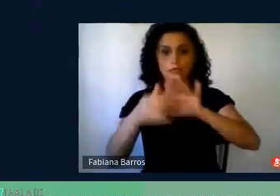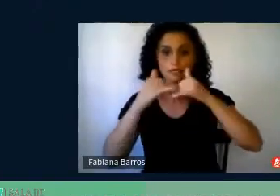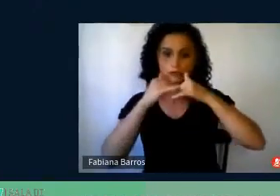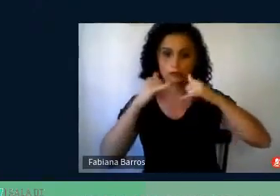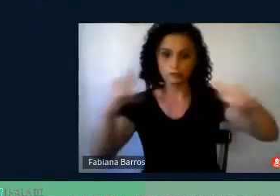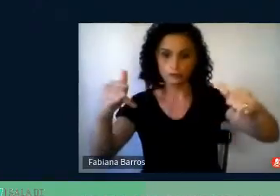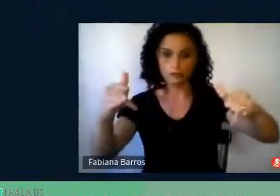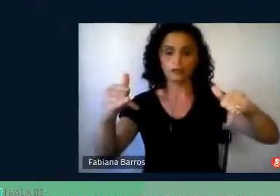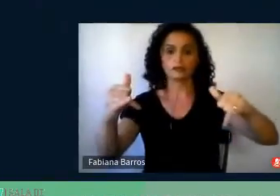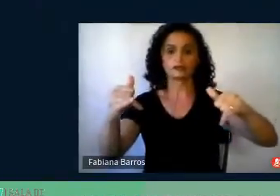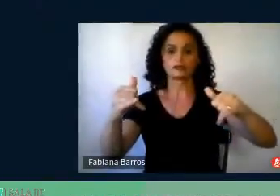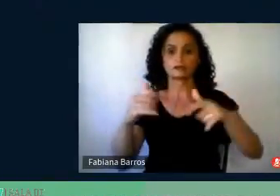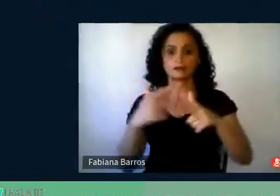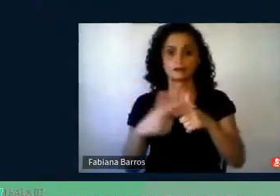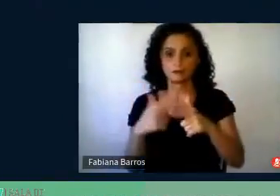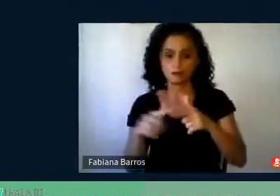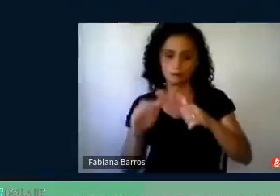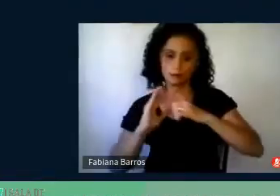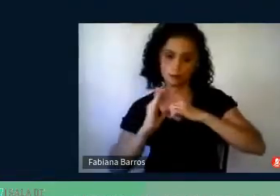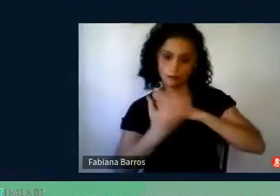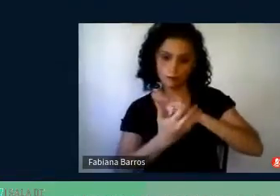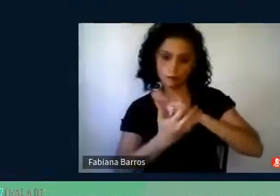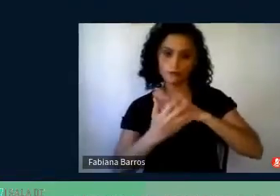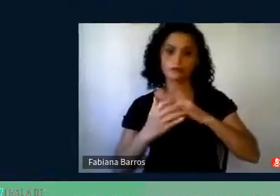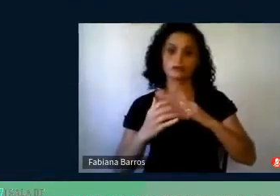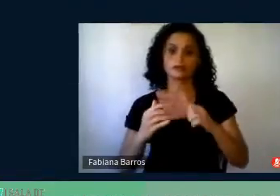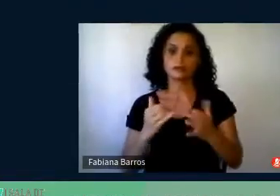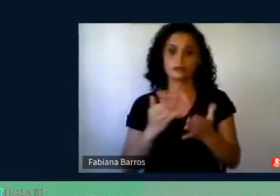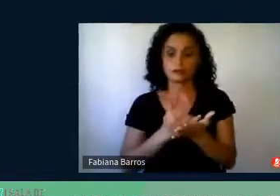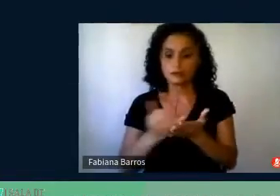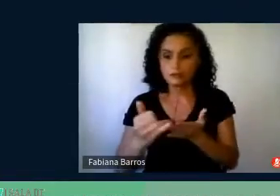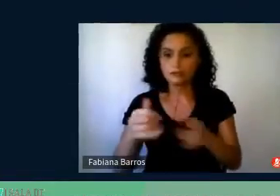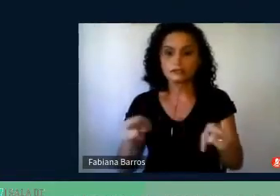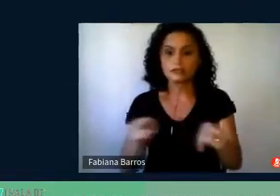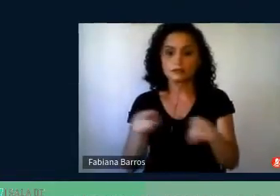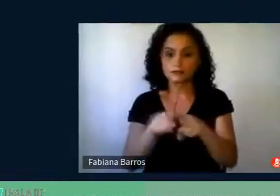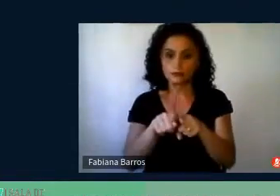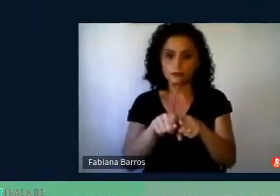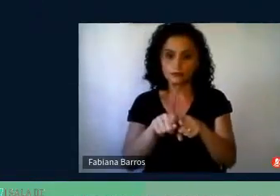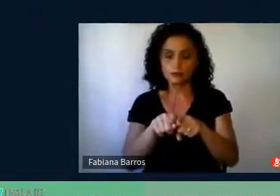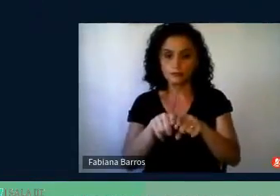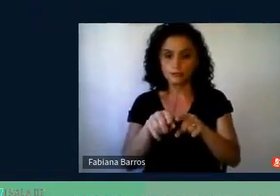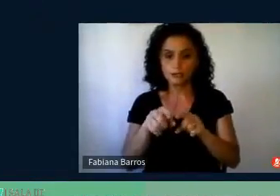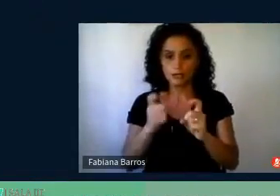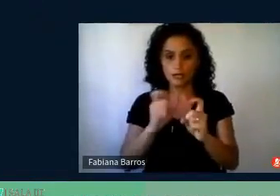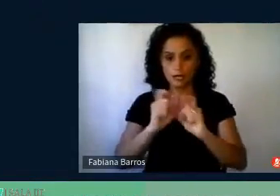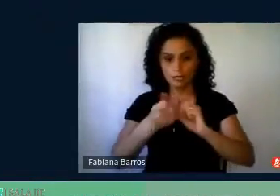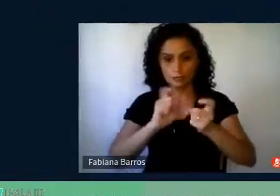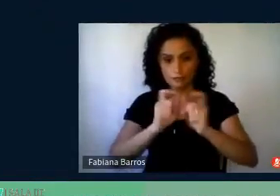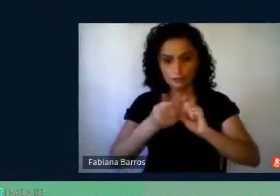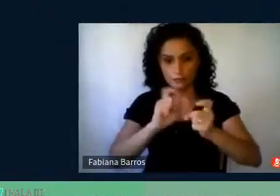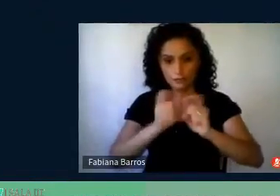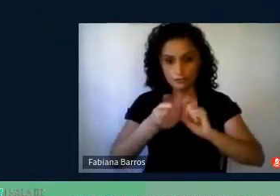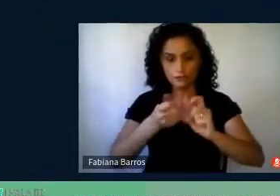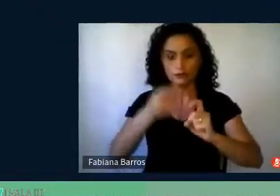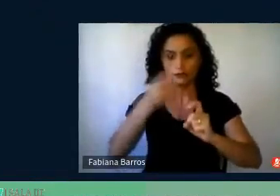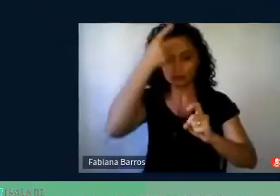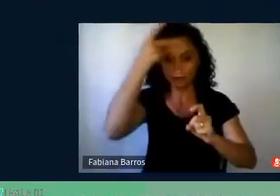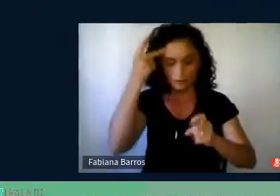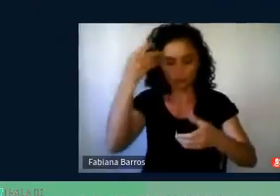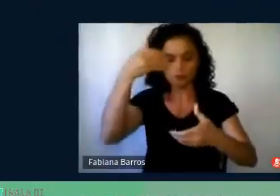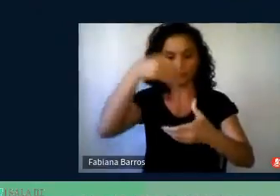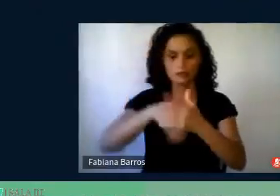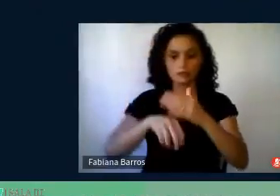gente conseguiu, desde o início, ter um comitê de gestão de pessoas para pensar não só o home office, mas também pensar estratégias de vigilância e proteção da